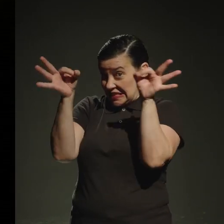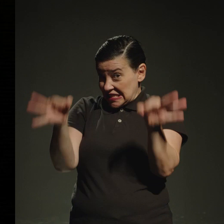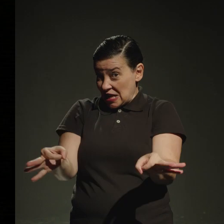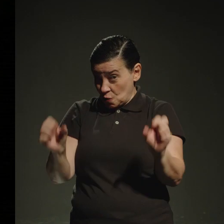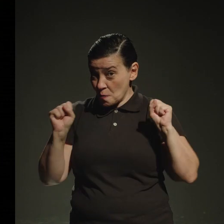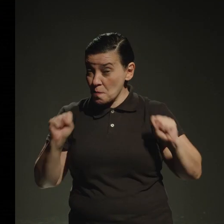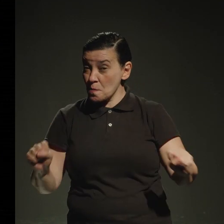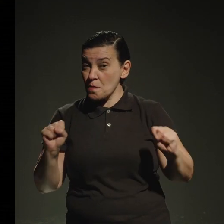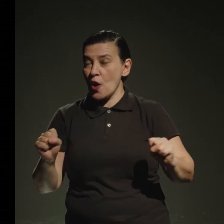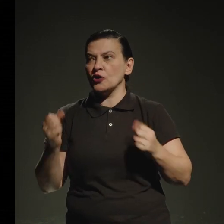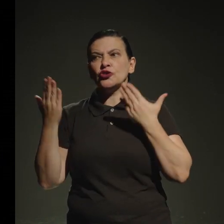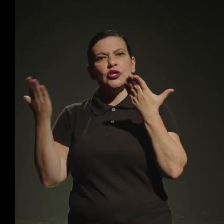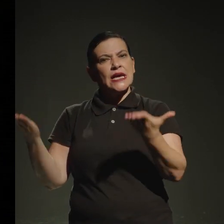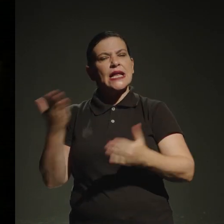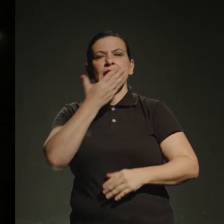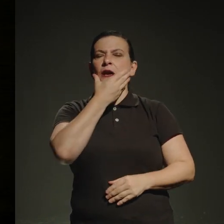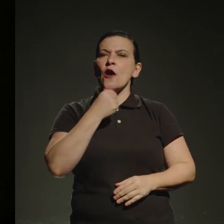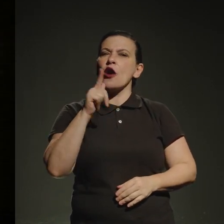Giraldo, enquanto fala.